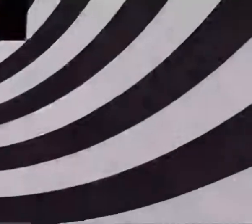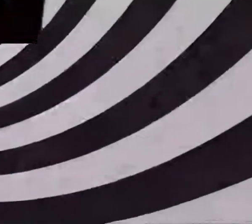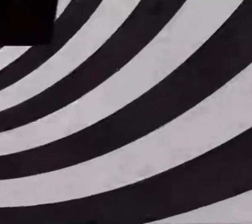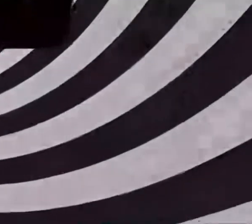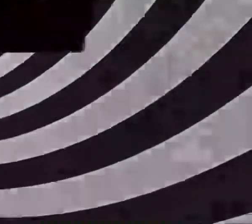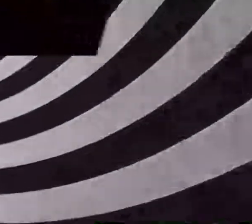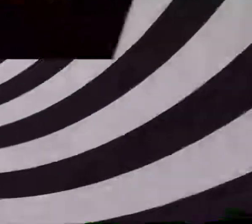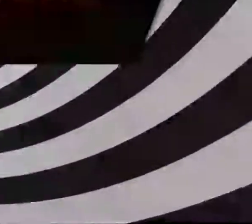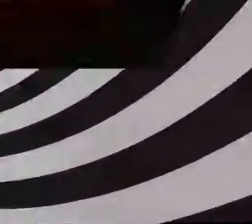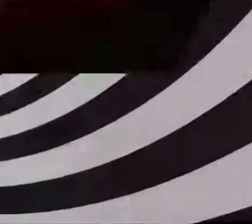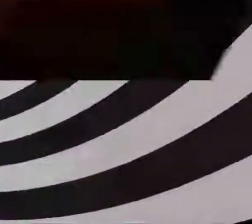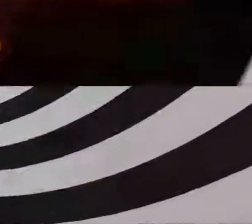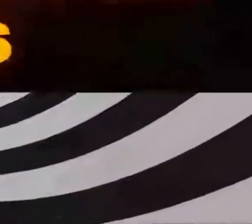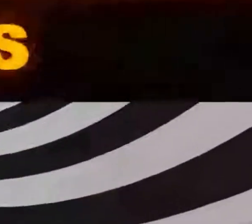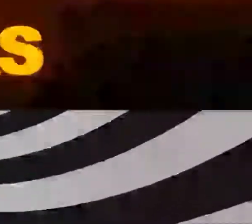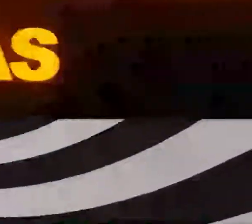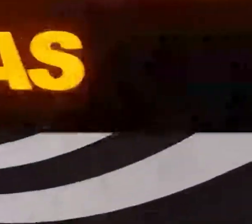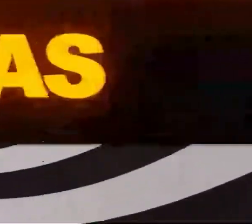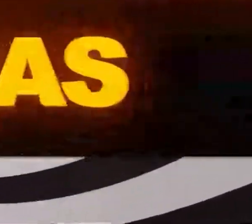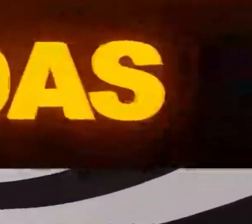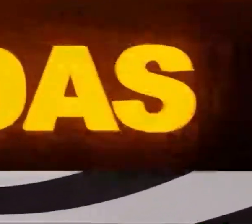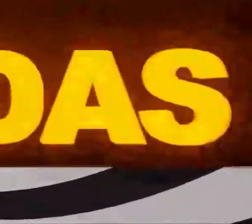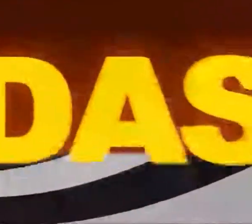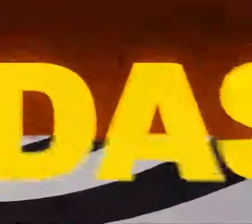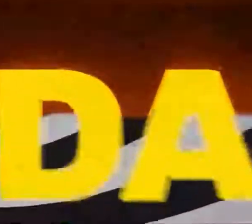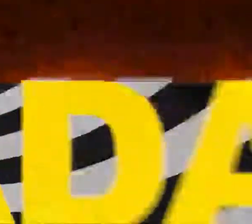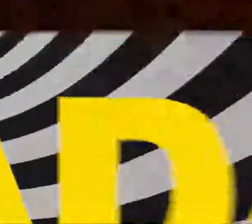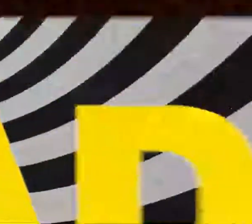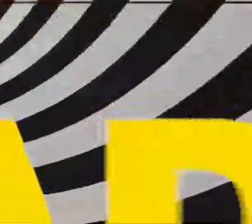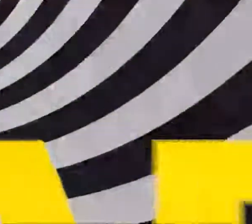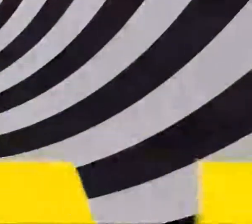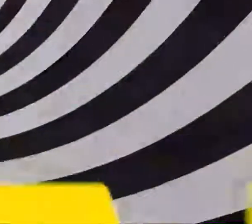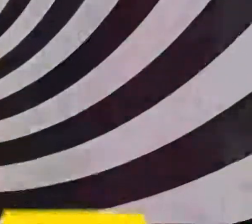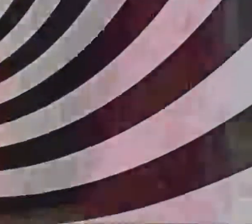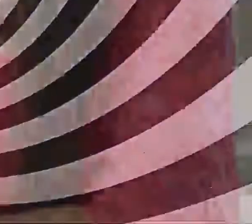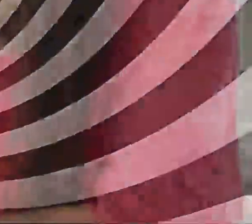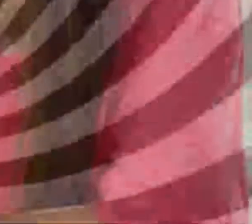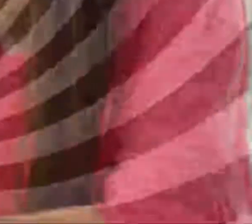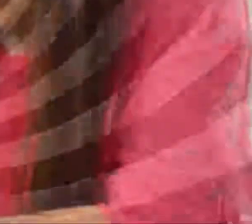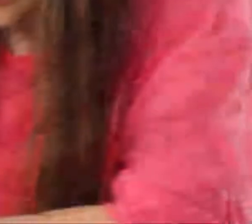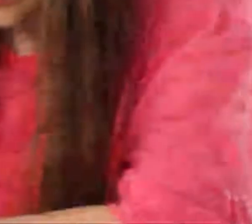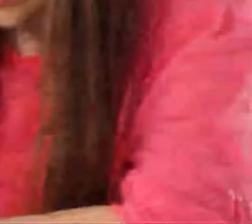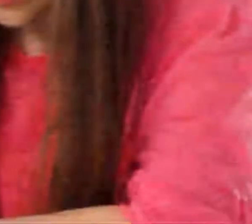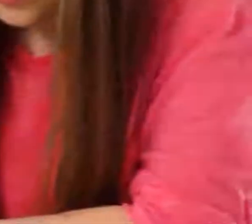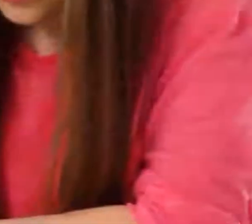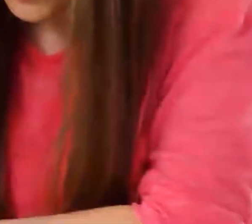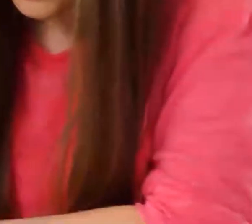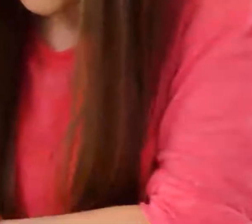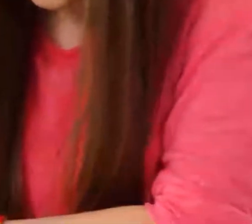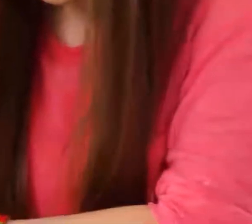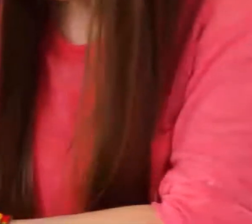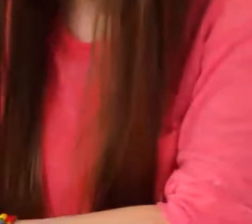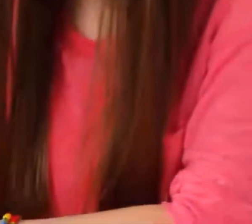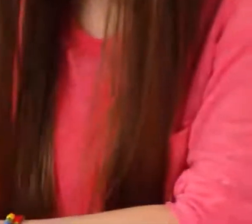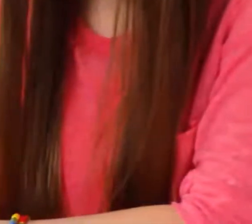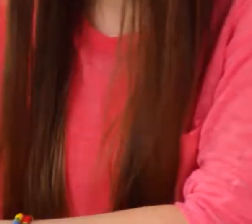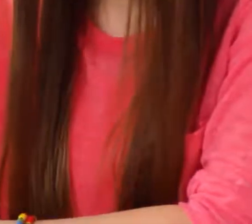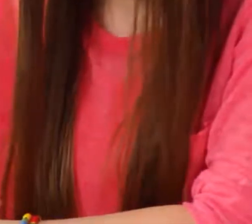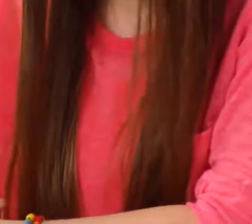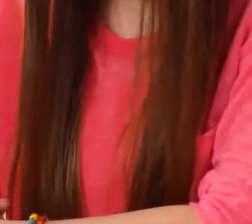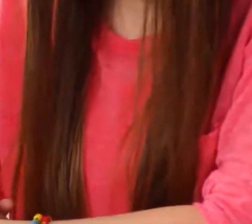Jogos e brincadeiras cantadas. As questões são bem diversificadas e no decorrer dos anos ficaram